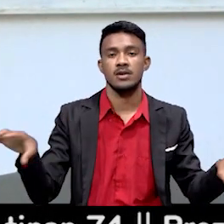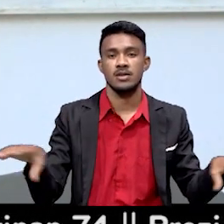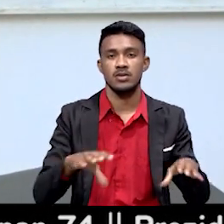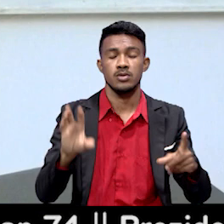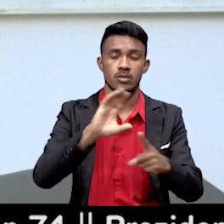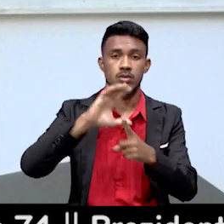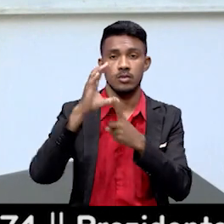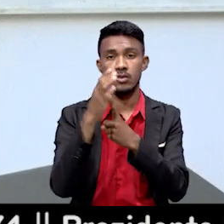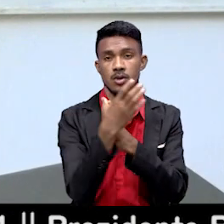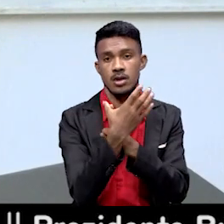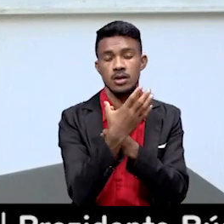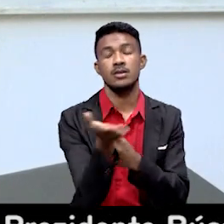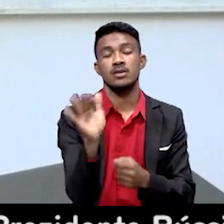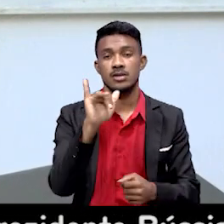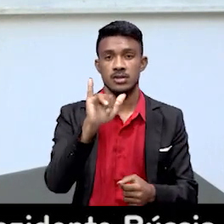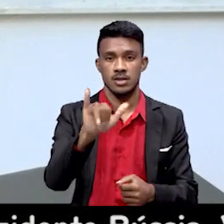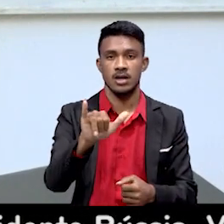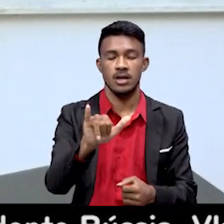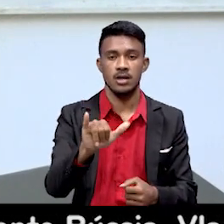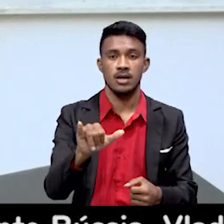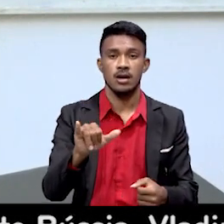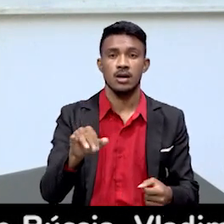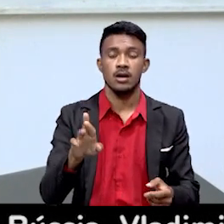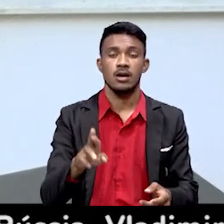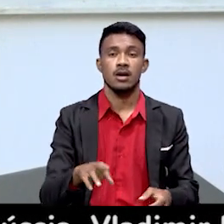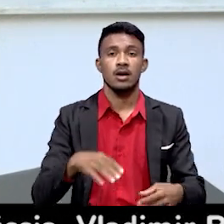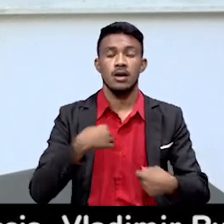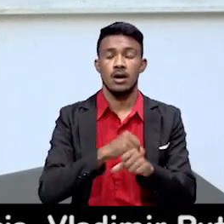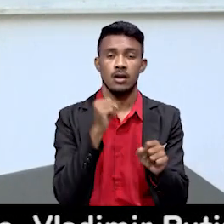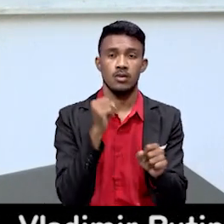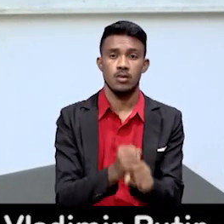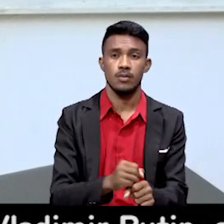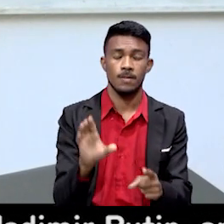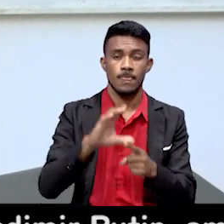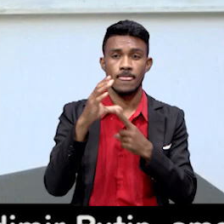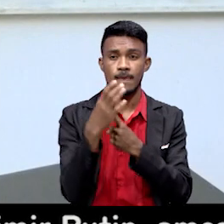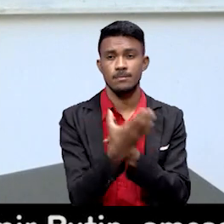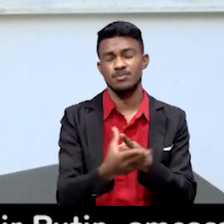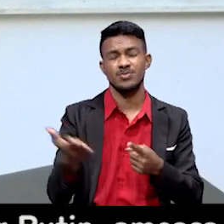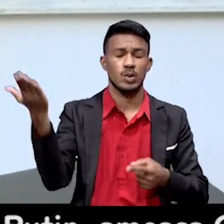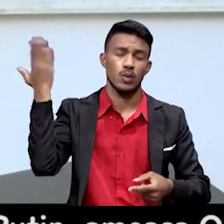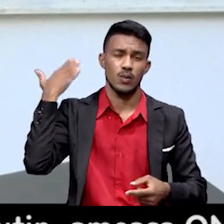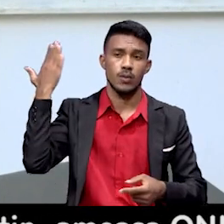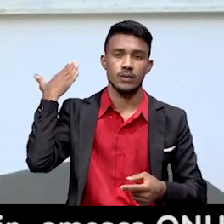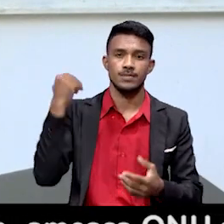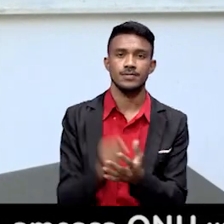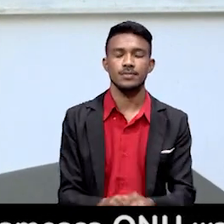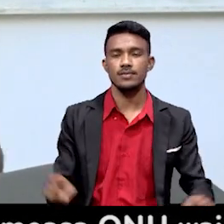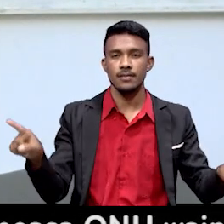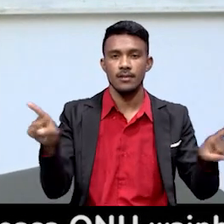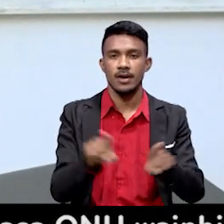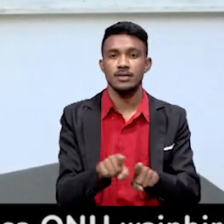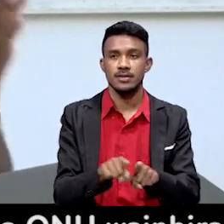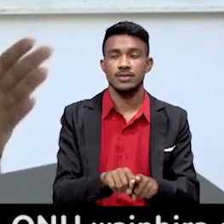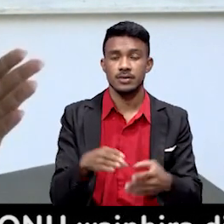cultural sira reproduz cultura monarquia antigunian. Que